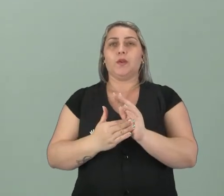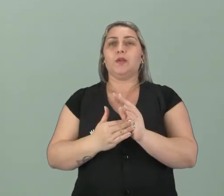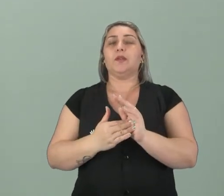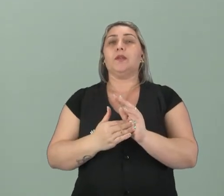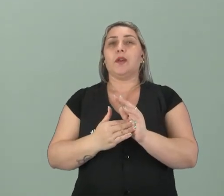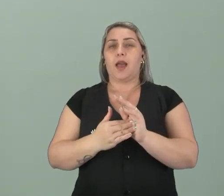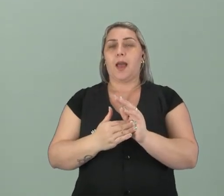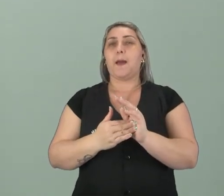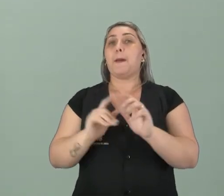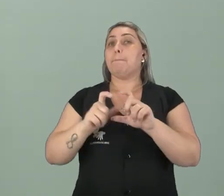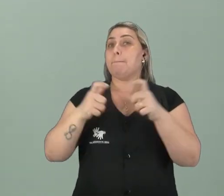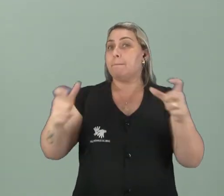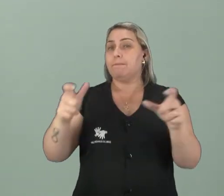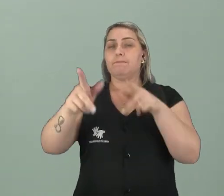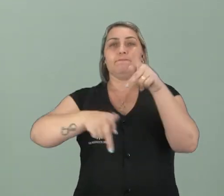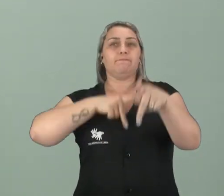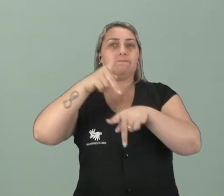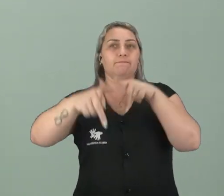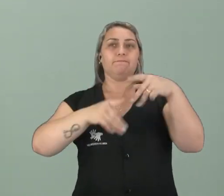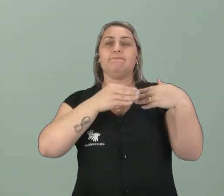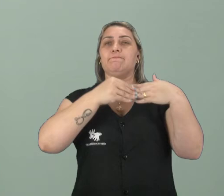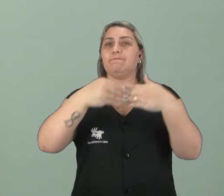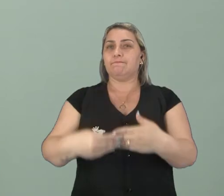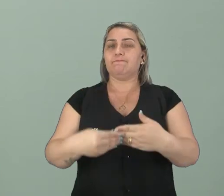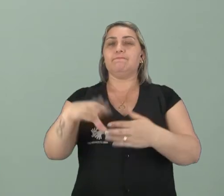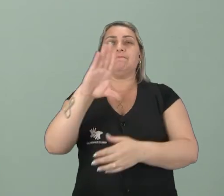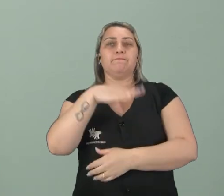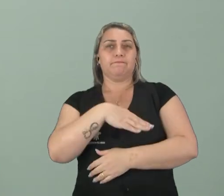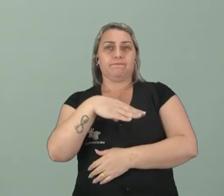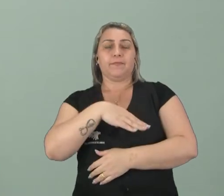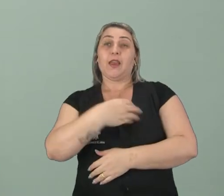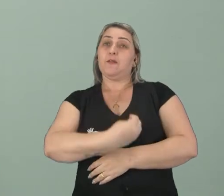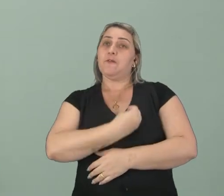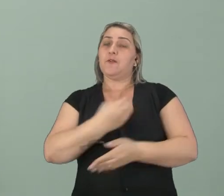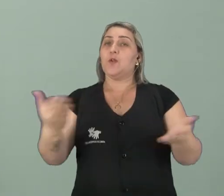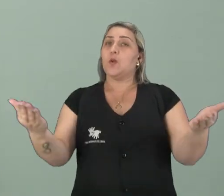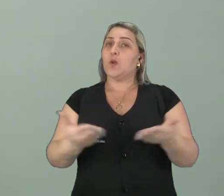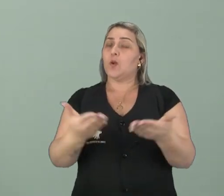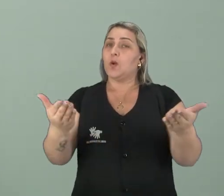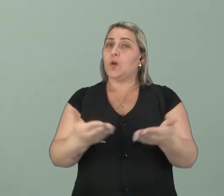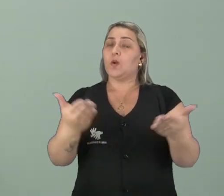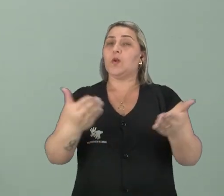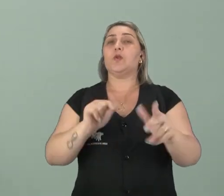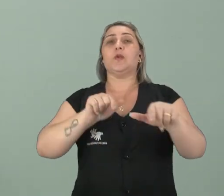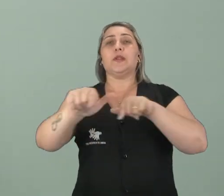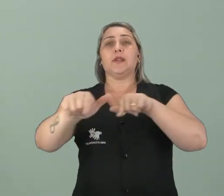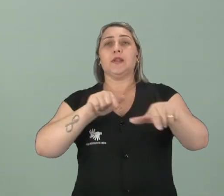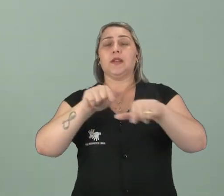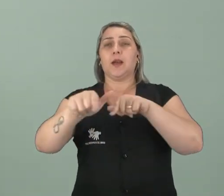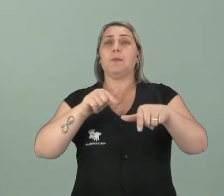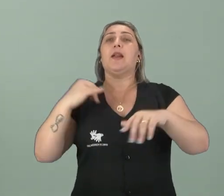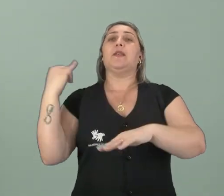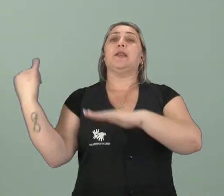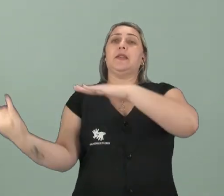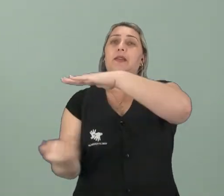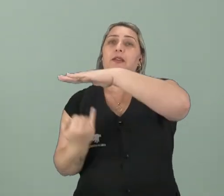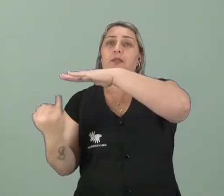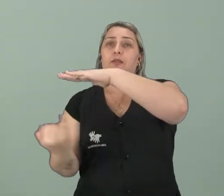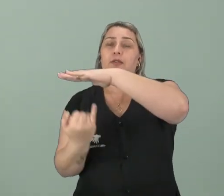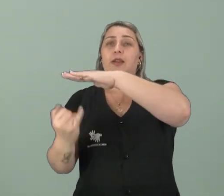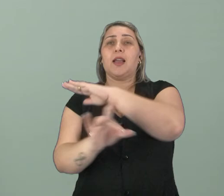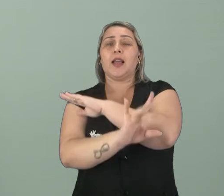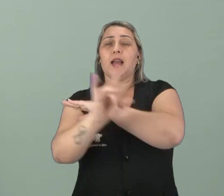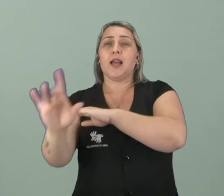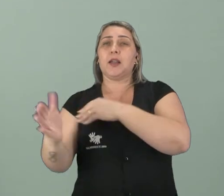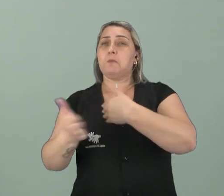à toa que boa parte dessa população que veio para a zona urbana vive hoje nos trabalhos informais, aquele que